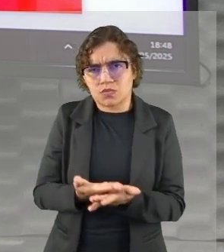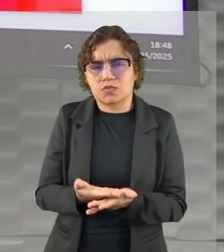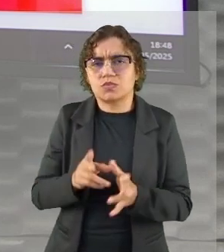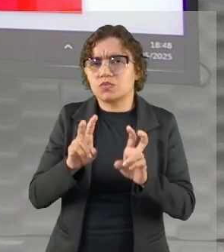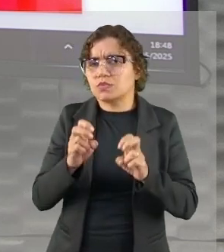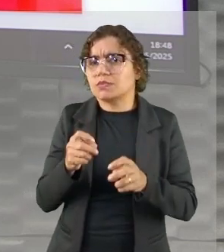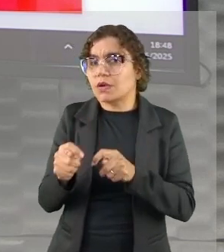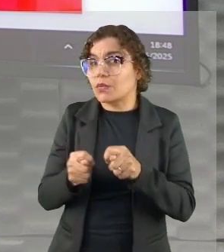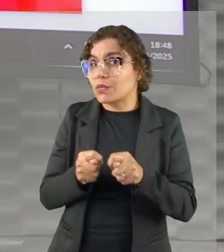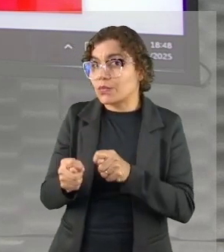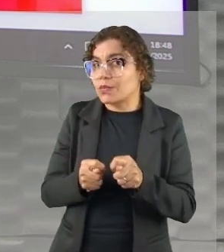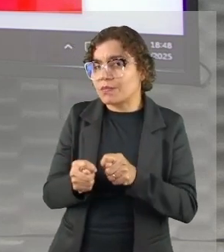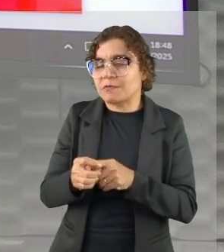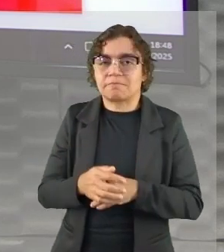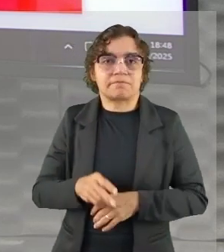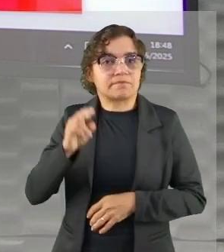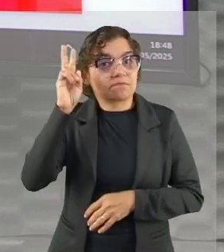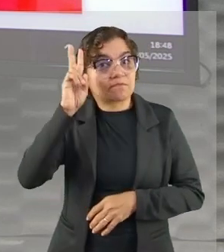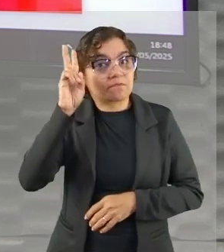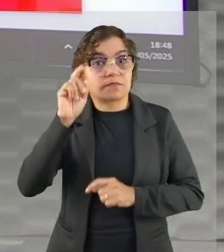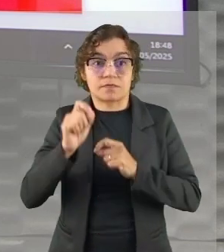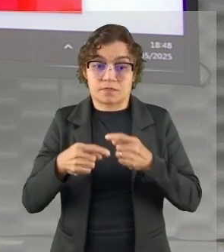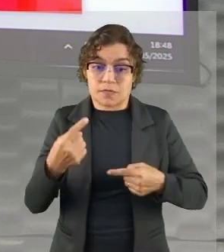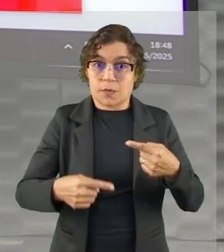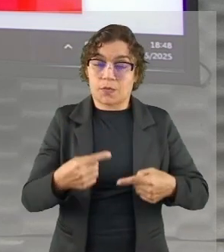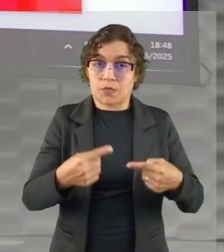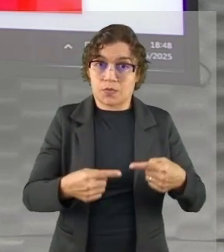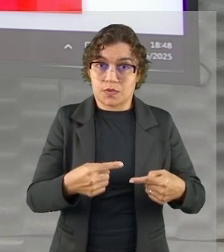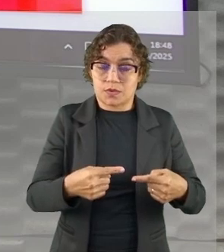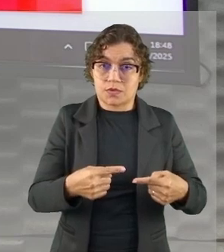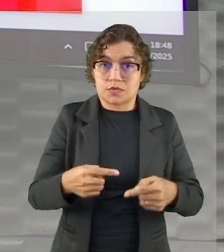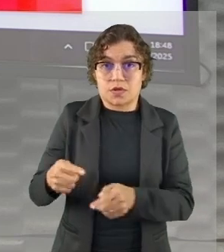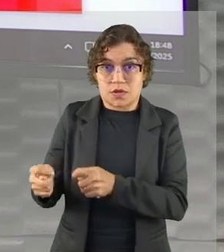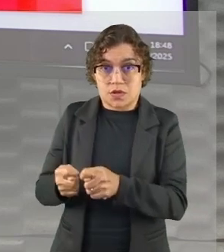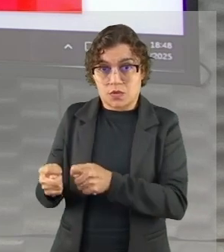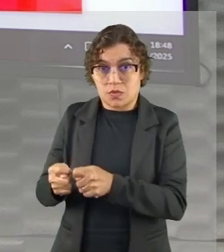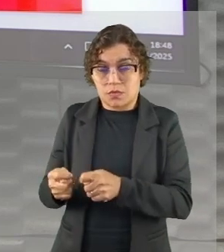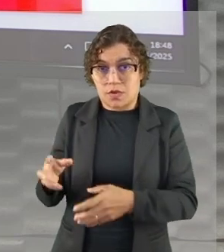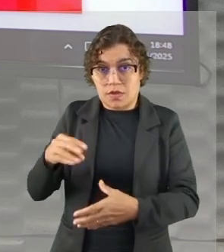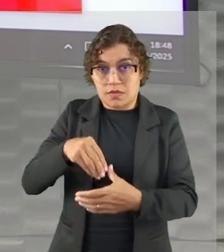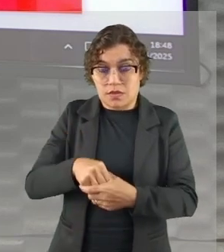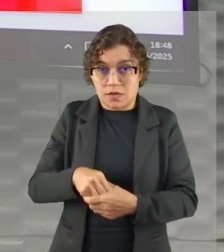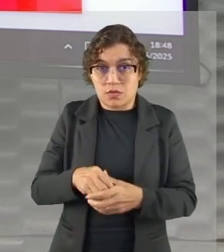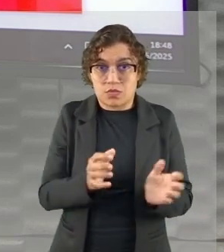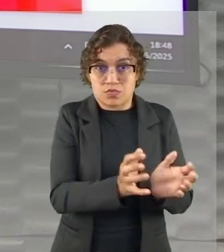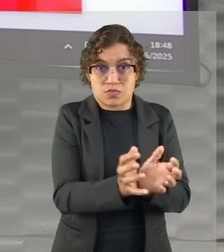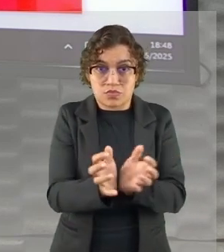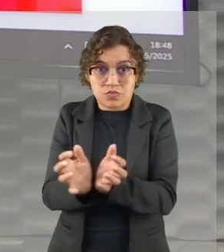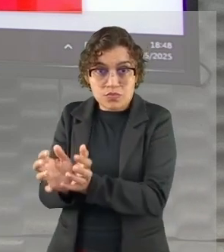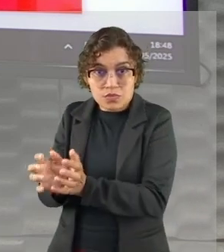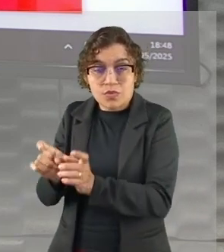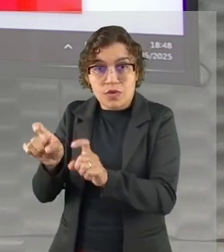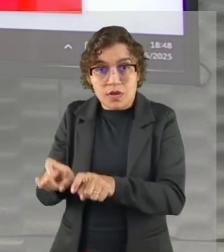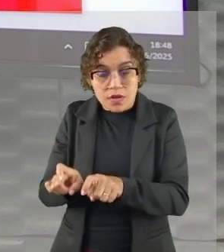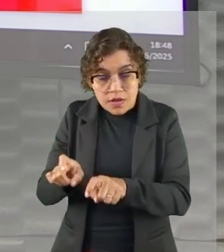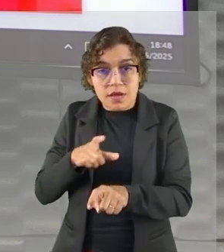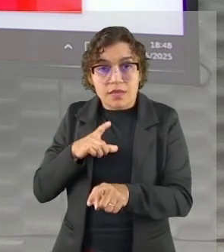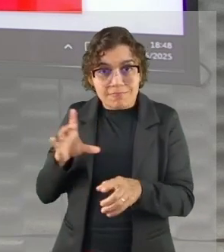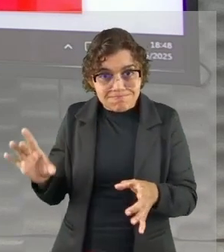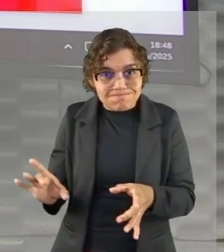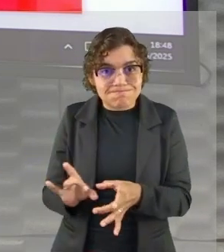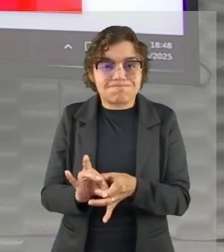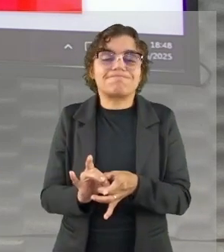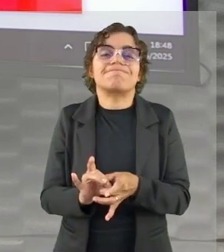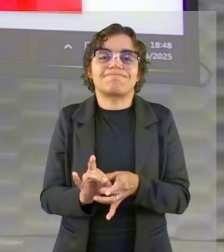economia. Lembrando que política e economia, dentro dessa oligarquia, elas estão juntinhas, estão ali de